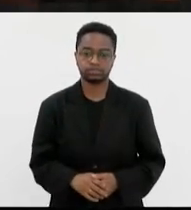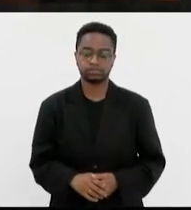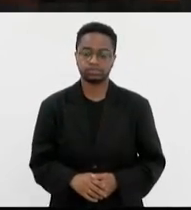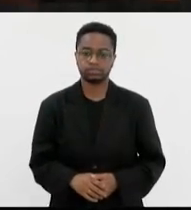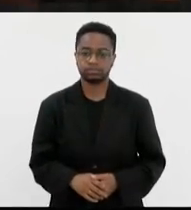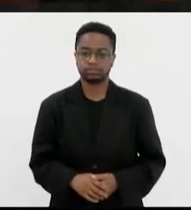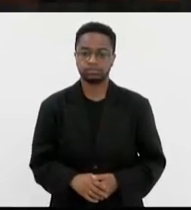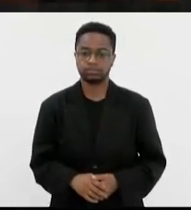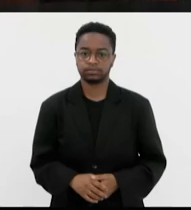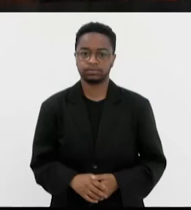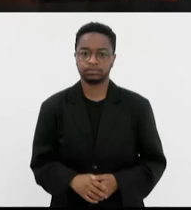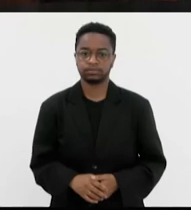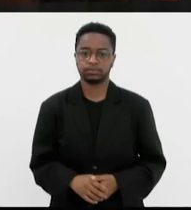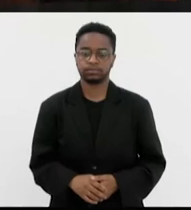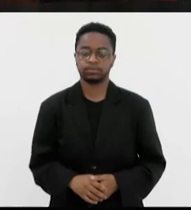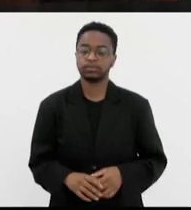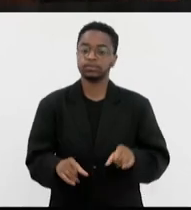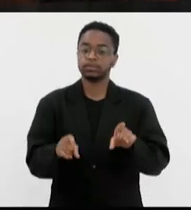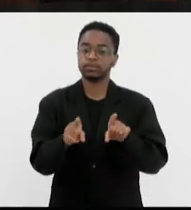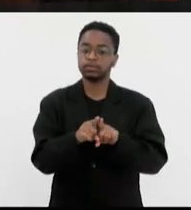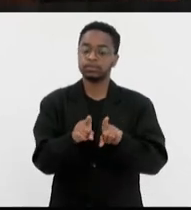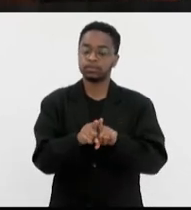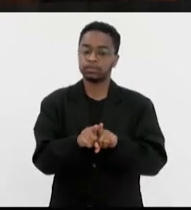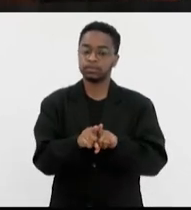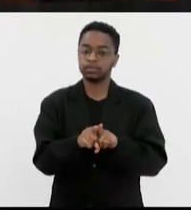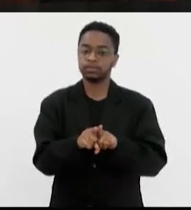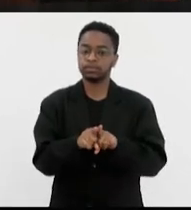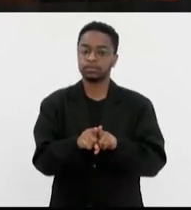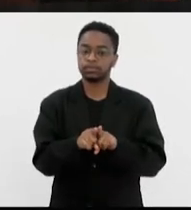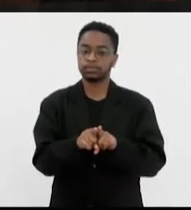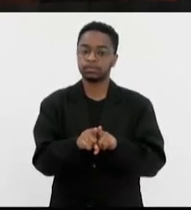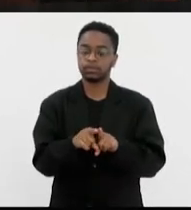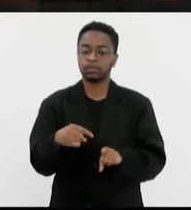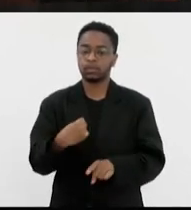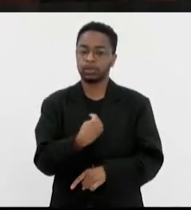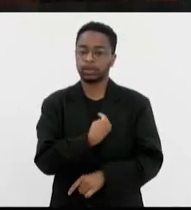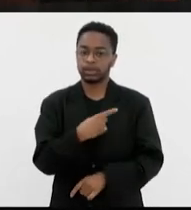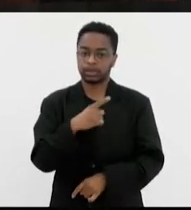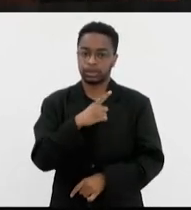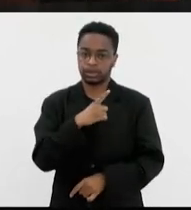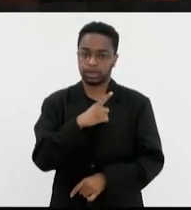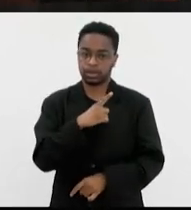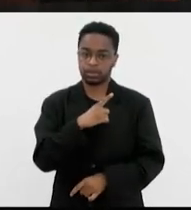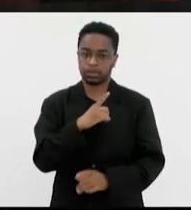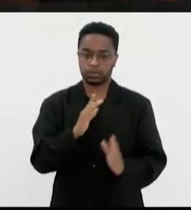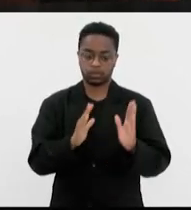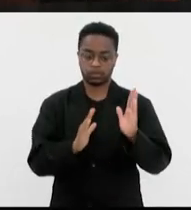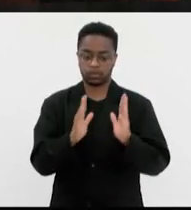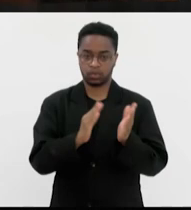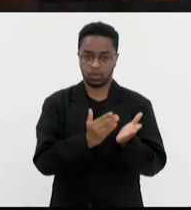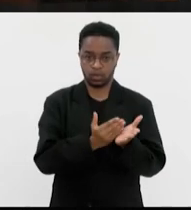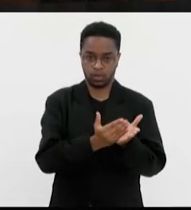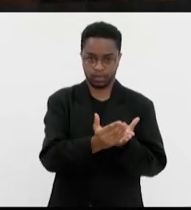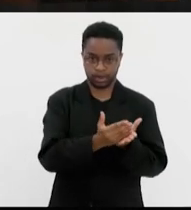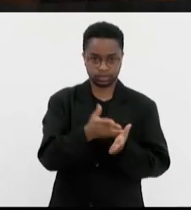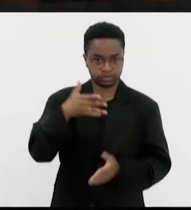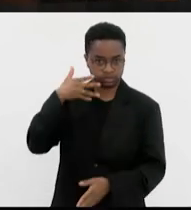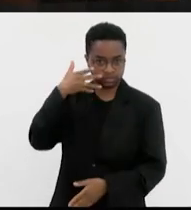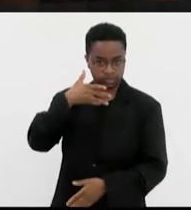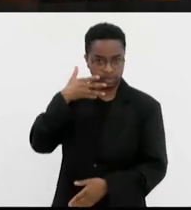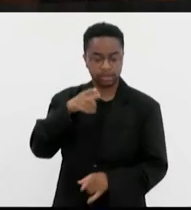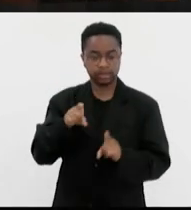presidente, nós temos aqui expediente inicial e